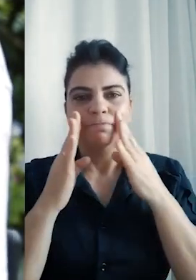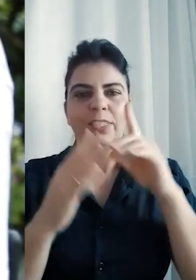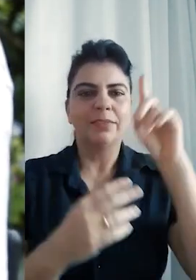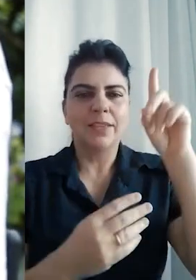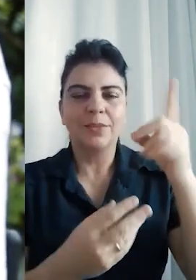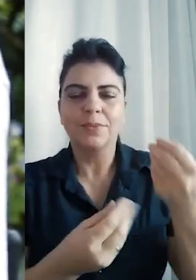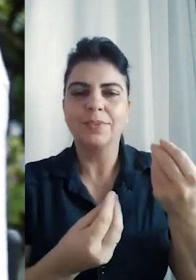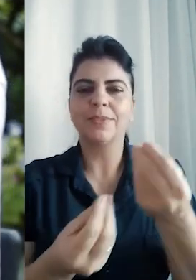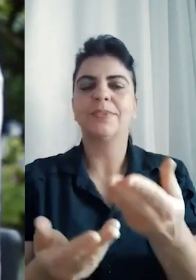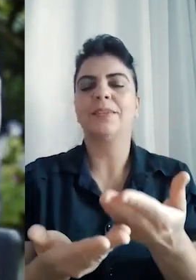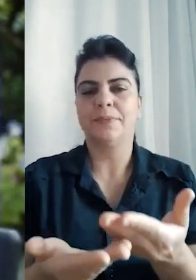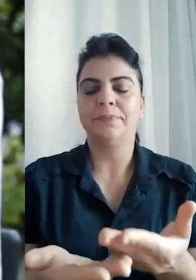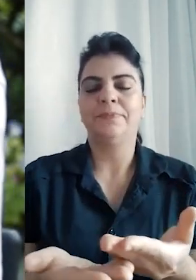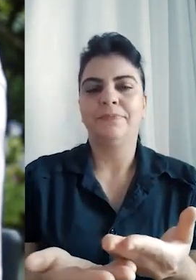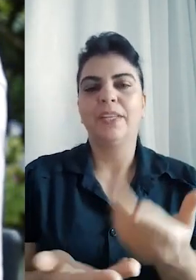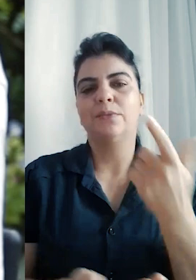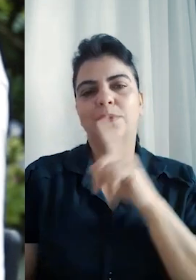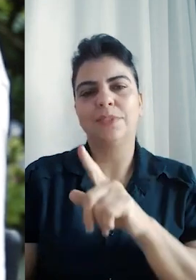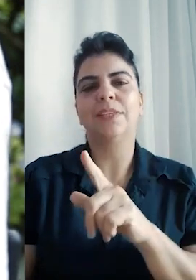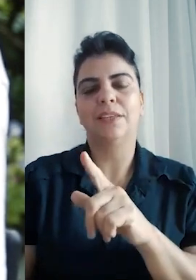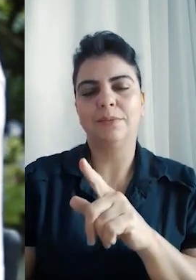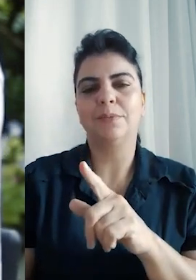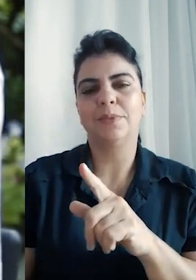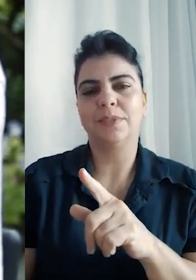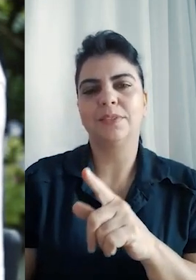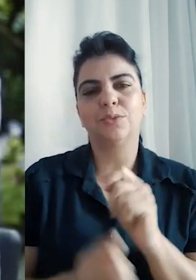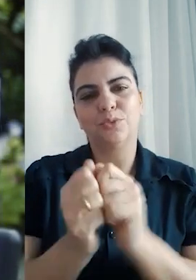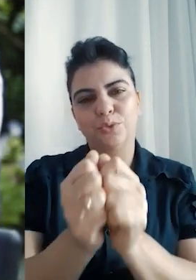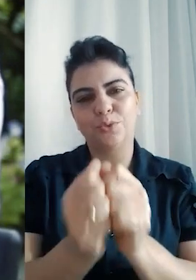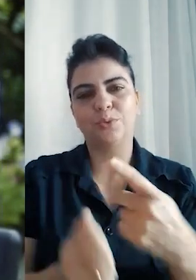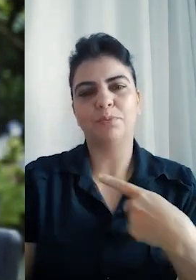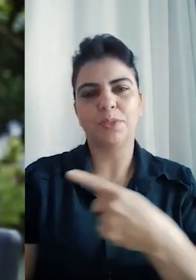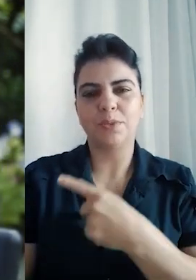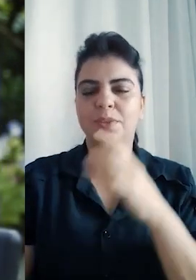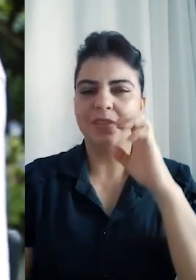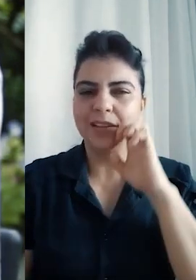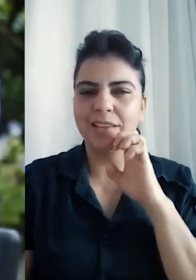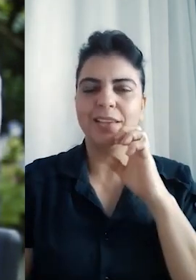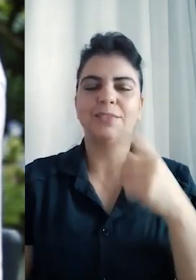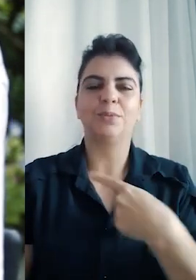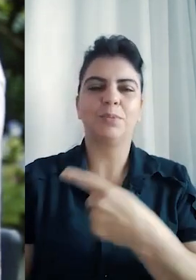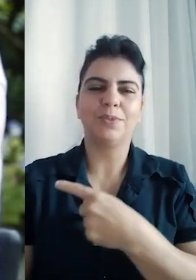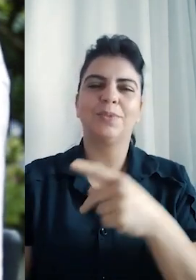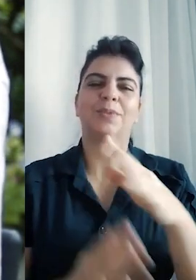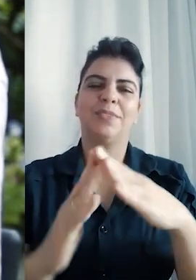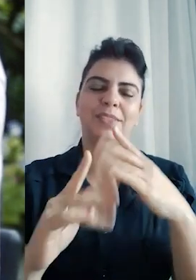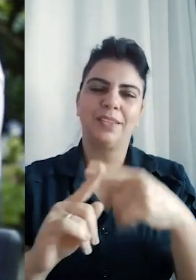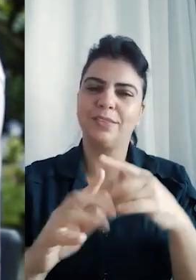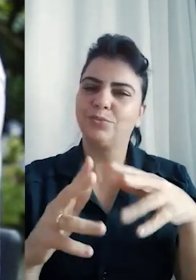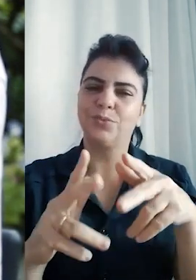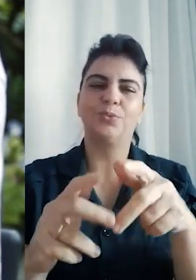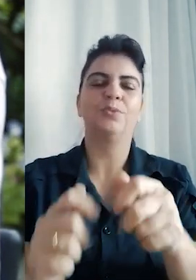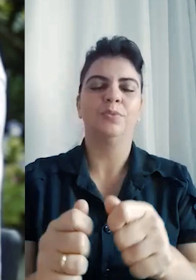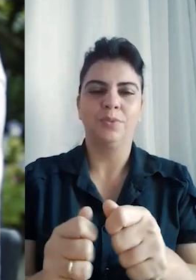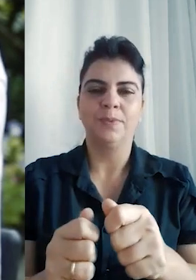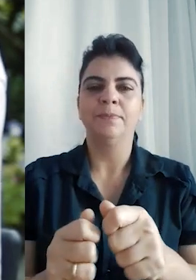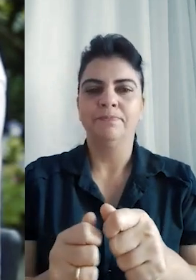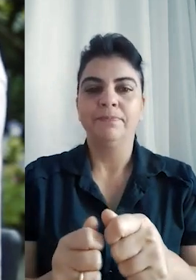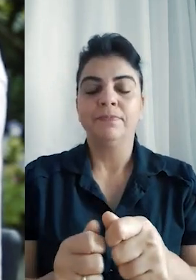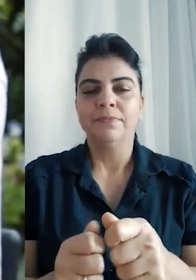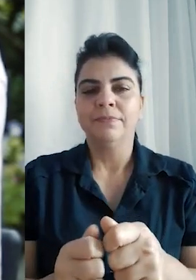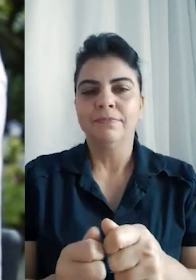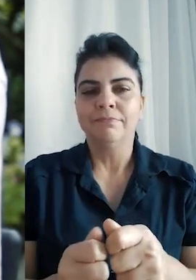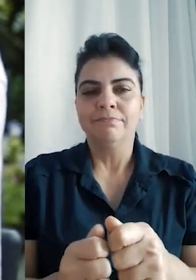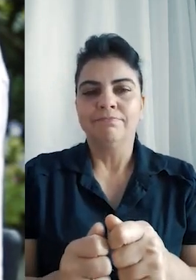ouviu isso dele, de Deus, né? E aí conseguimos, no caso, junto com o pastor Edson, os pastores da igreja, todos,